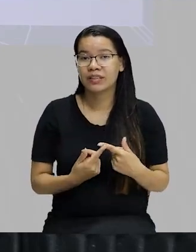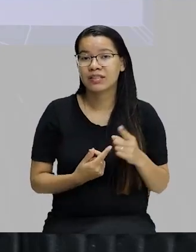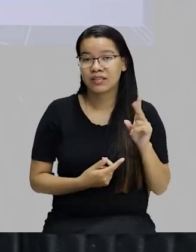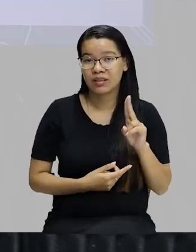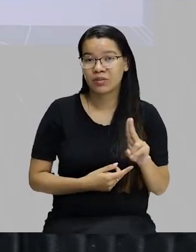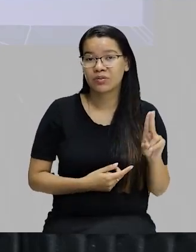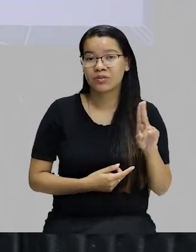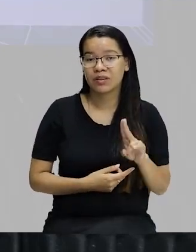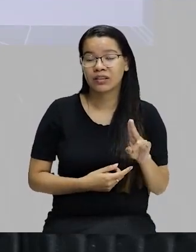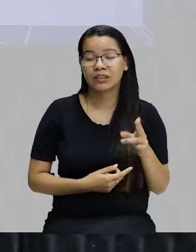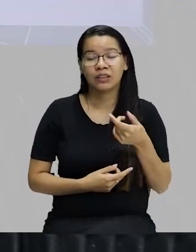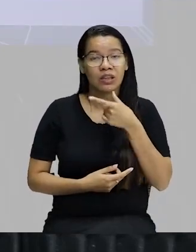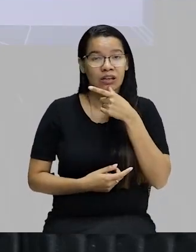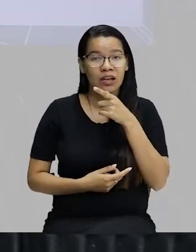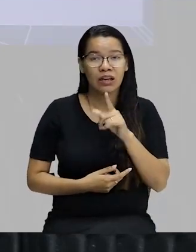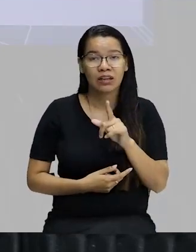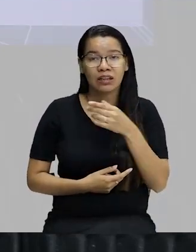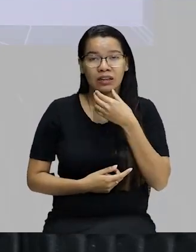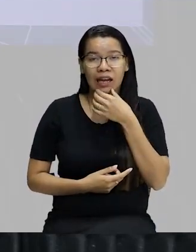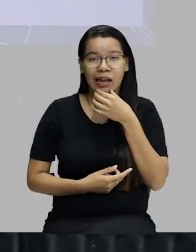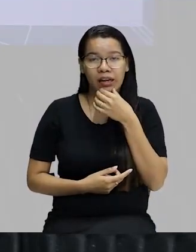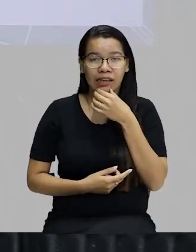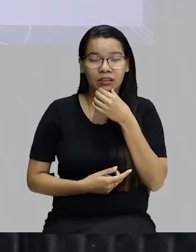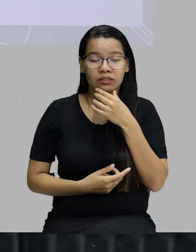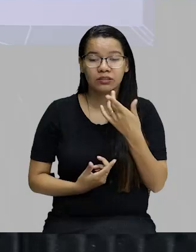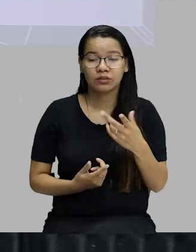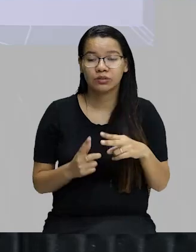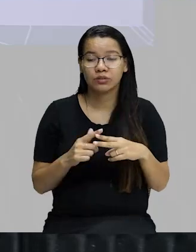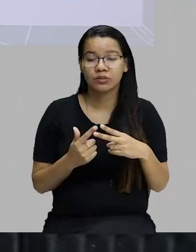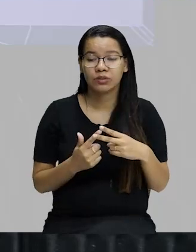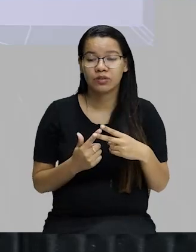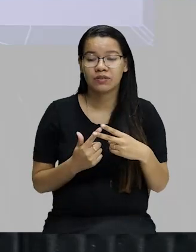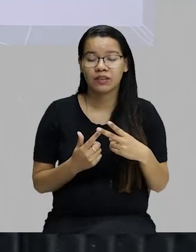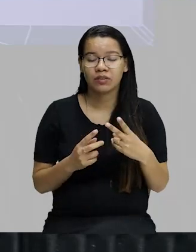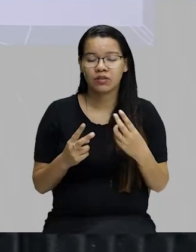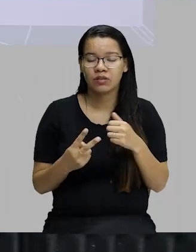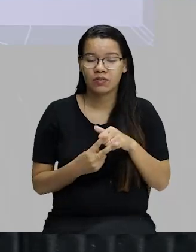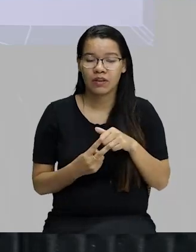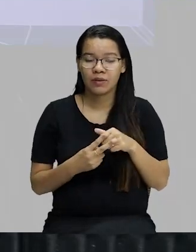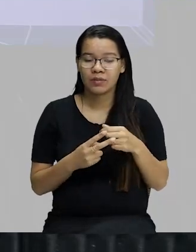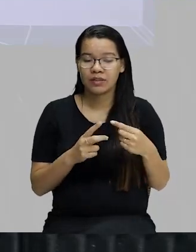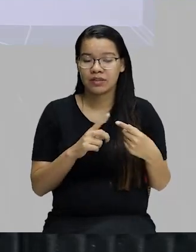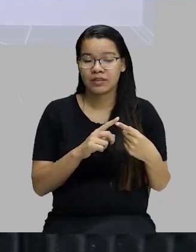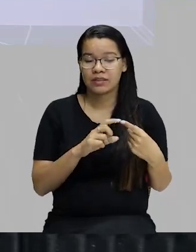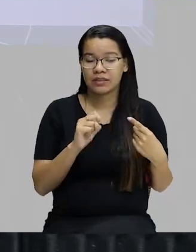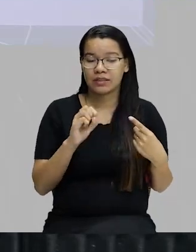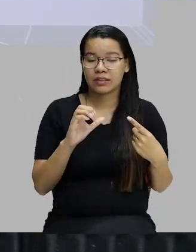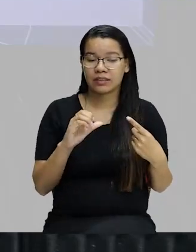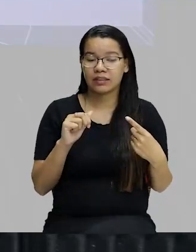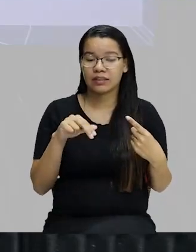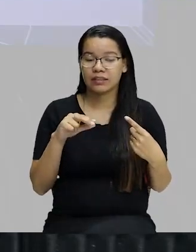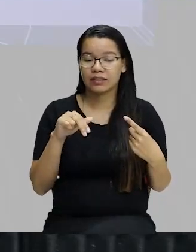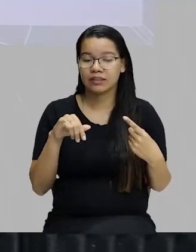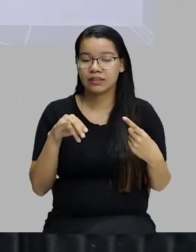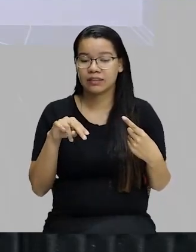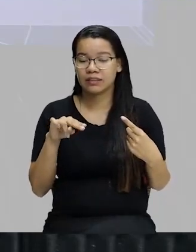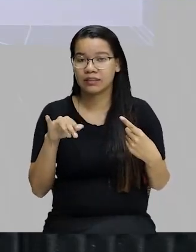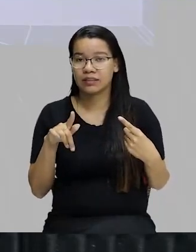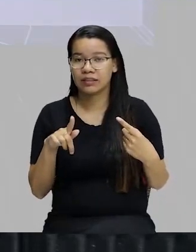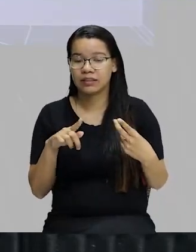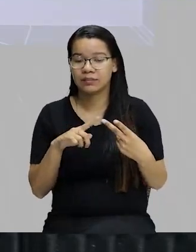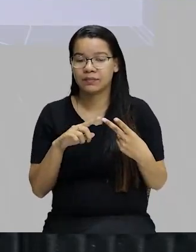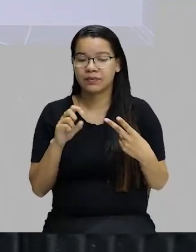instrumental. Os dois vêm dos verbos skim e scan. Skim é o geral do